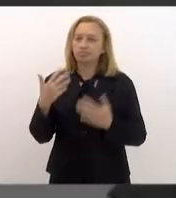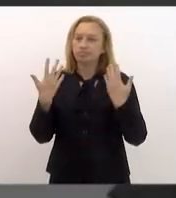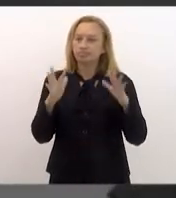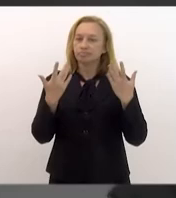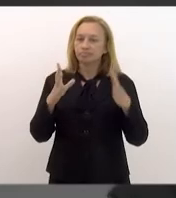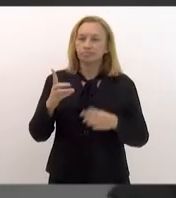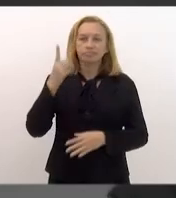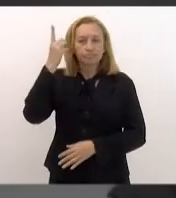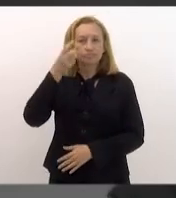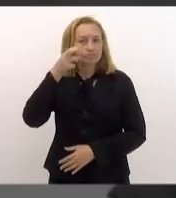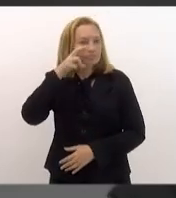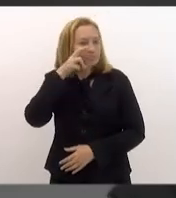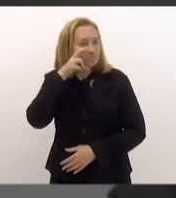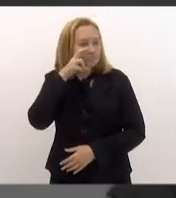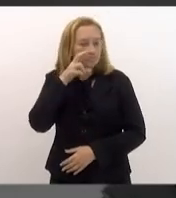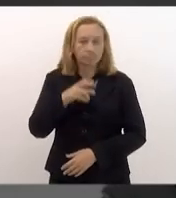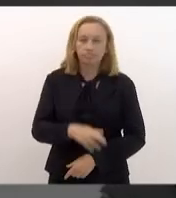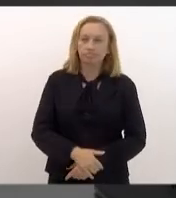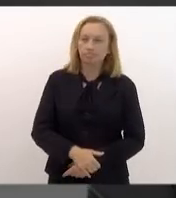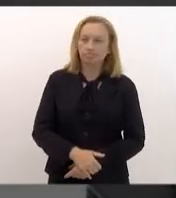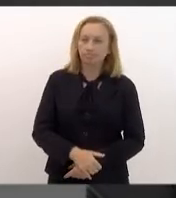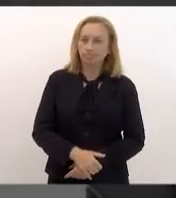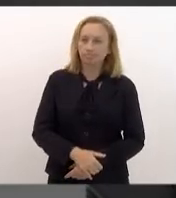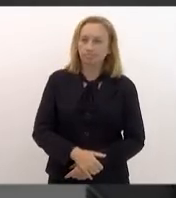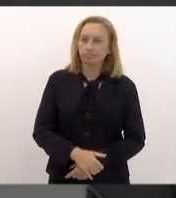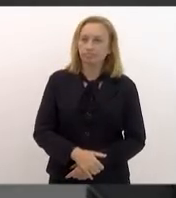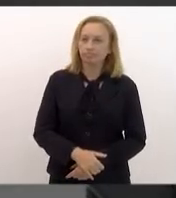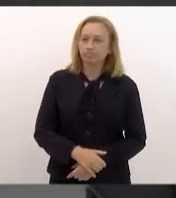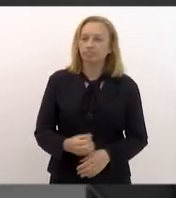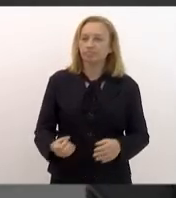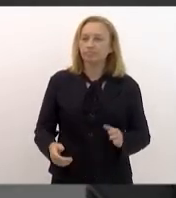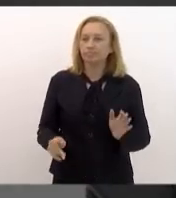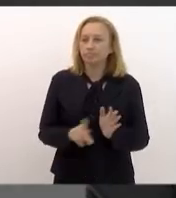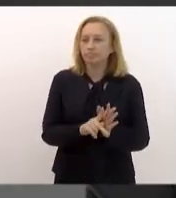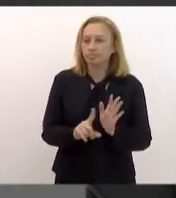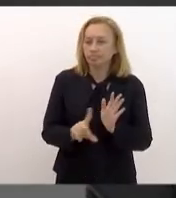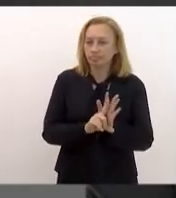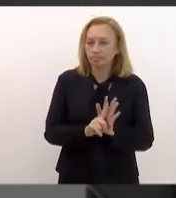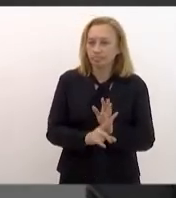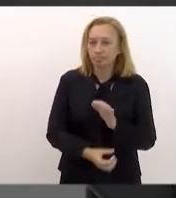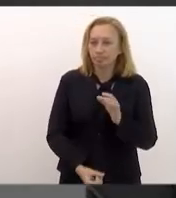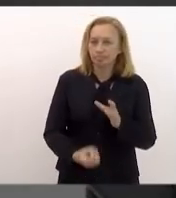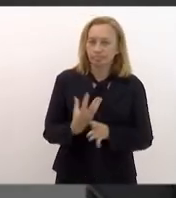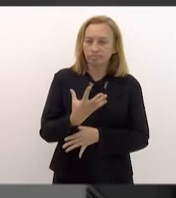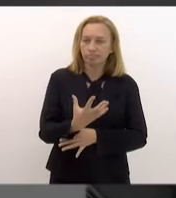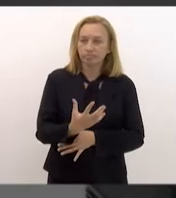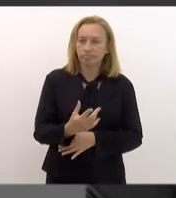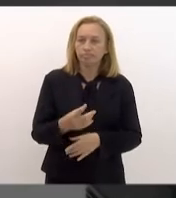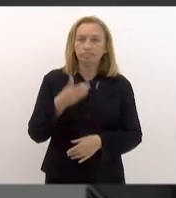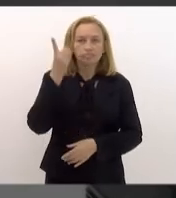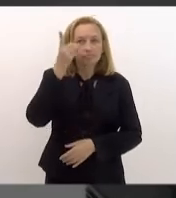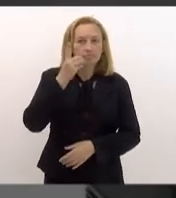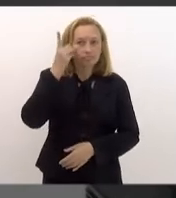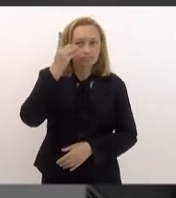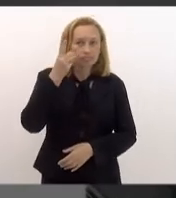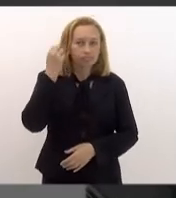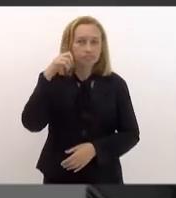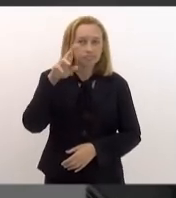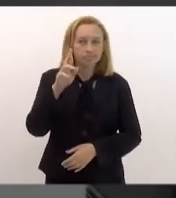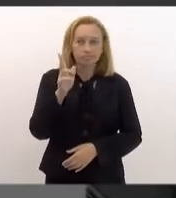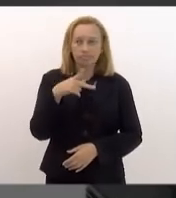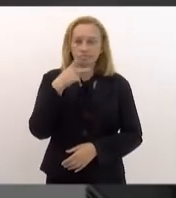deputado Rosenberg Reis pela excelente ideia dessa PL. Como o deputado Eliomar fala, nós